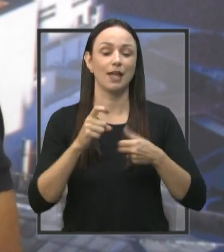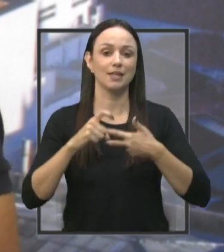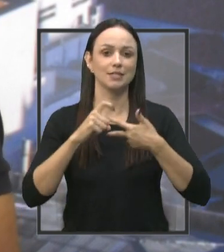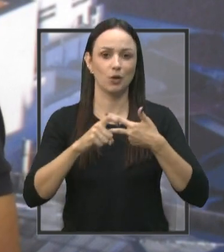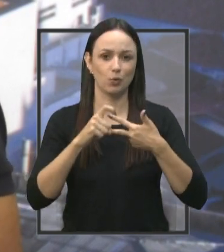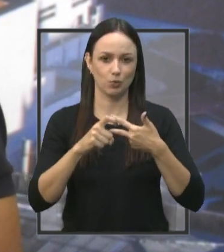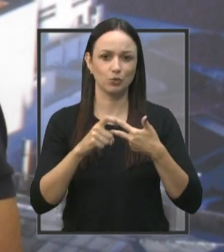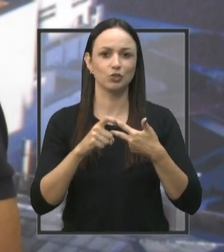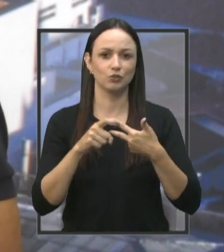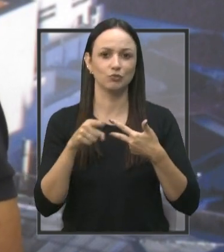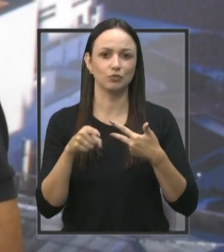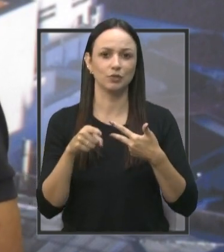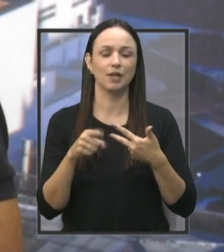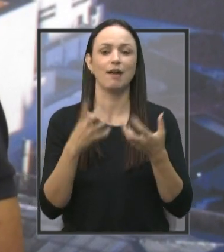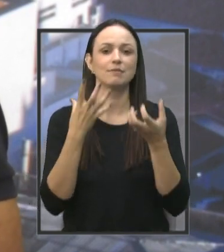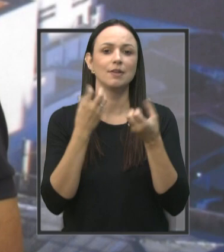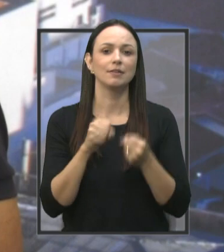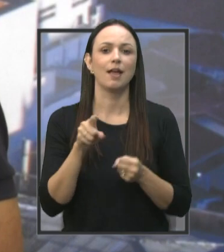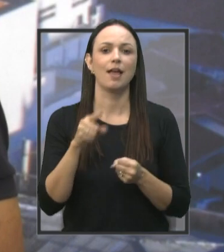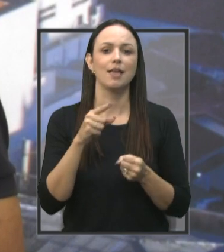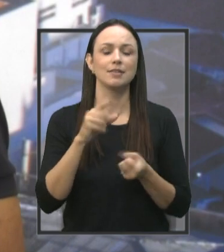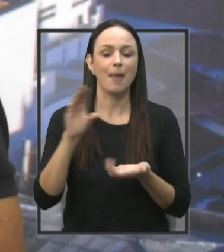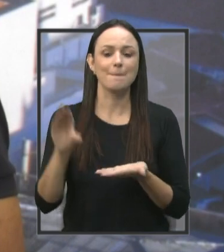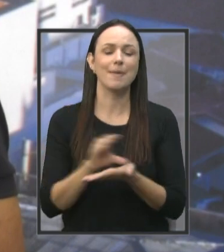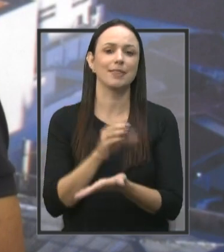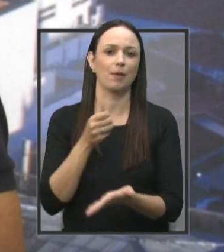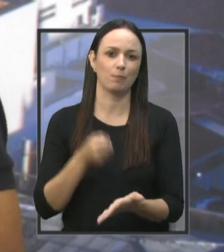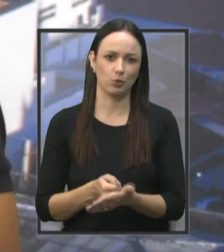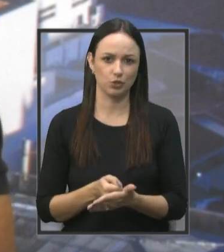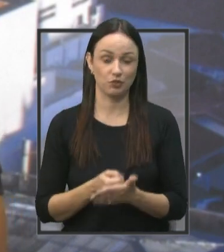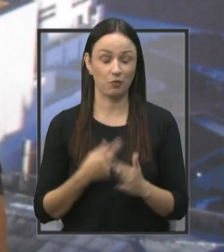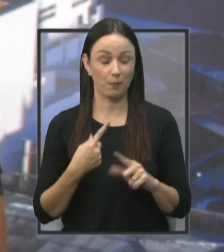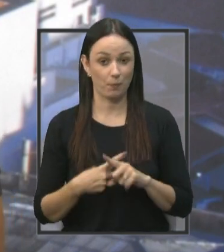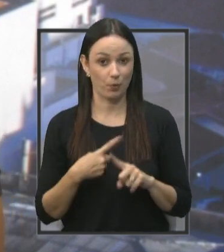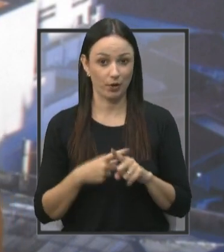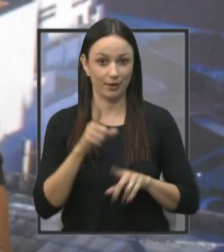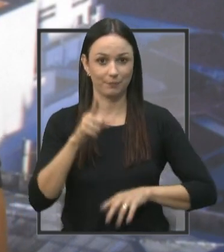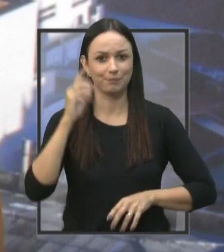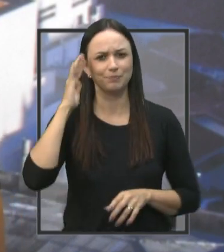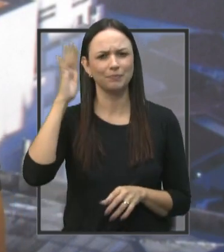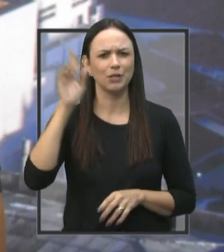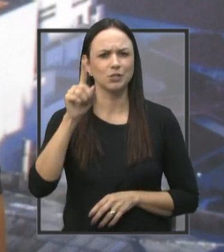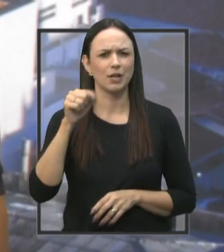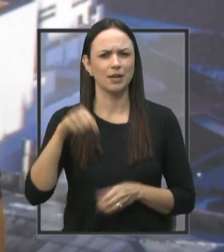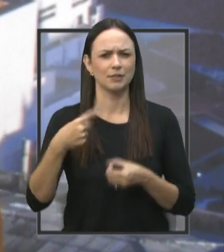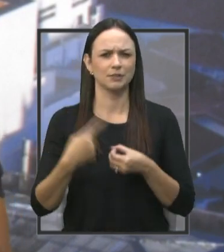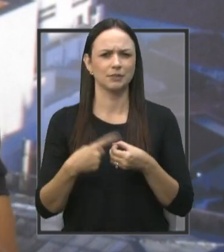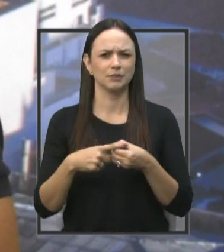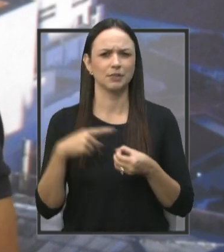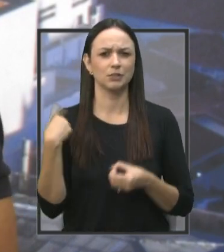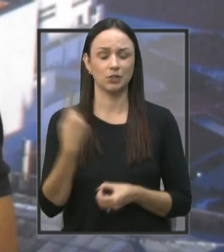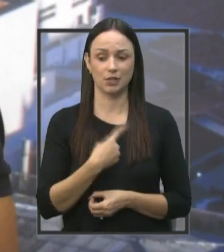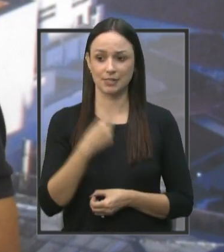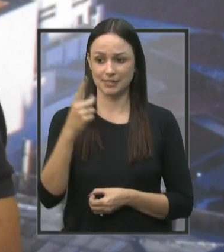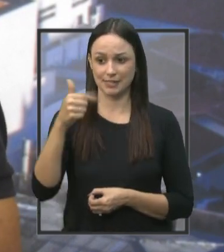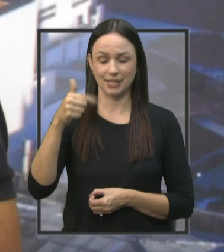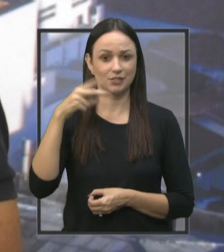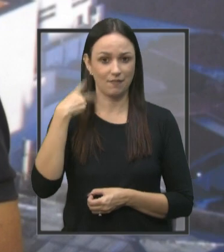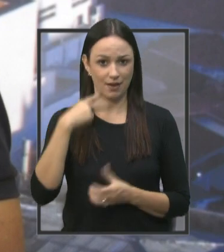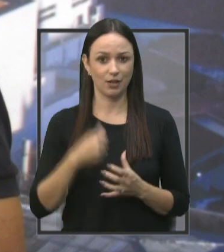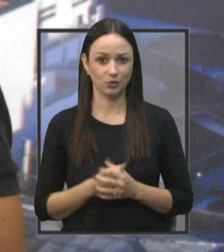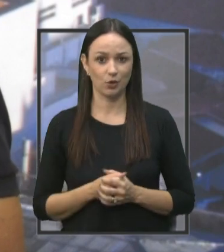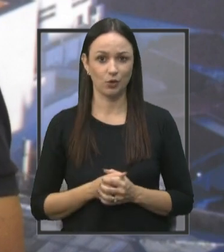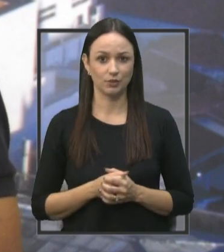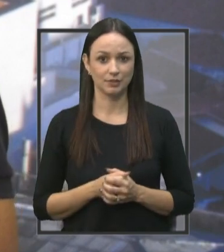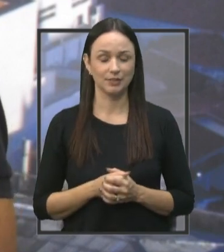atender a essas emendas impositivas. Porque, imagine só, na nossa cidade, a exemplo, somos 17